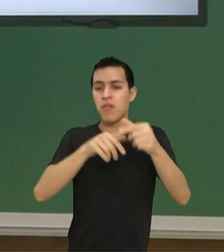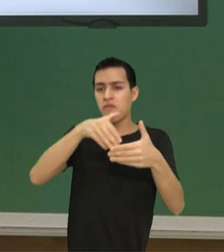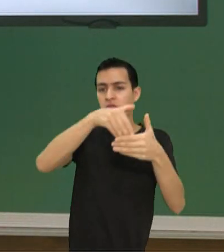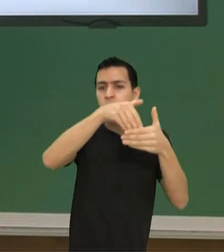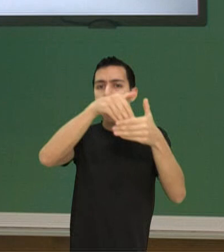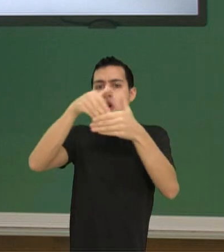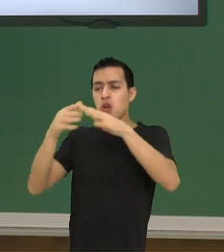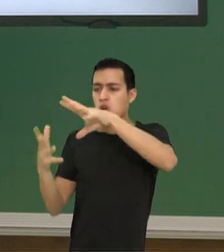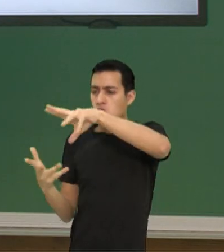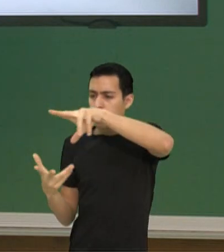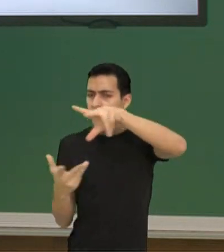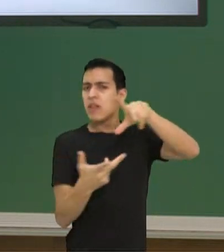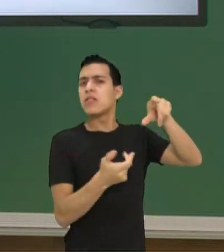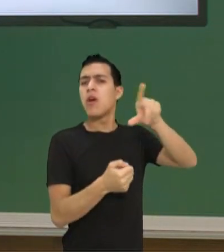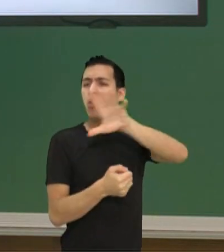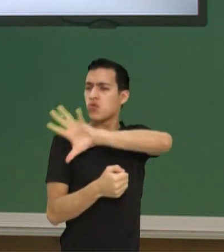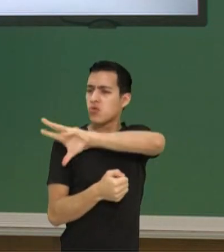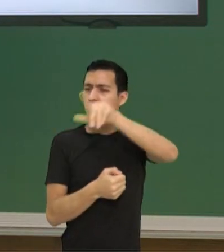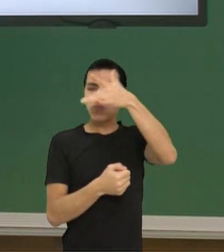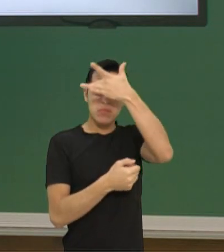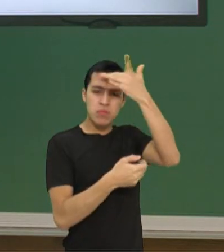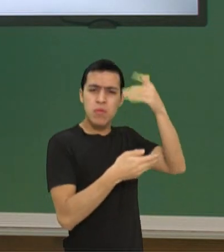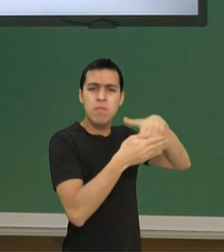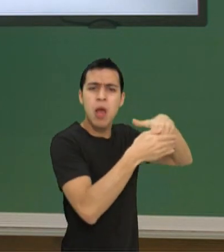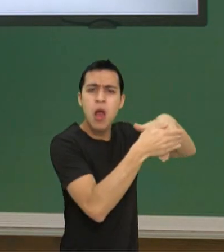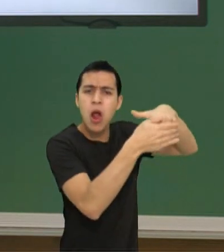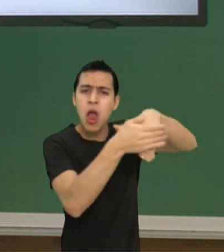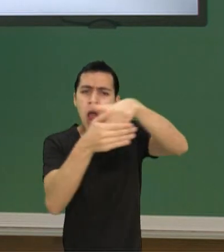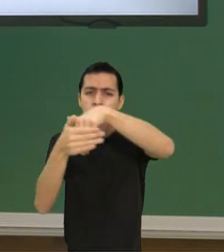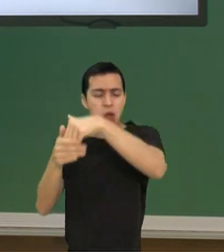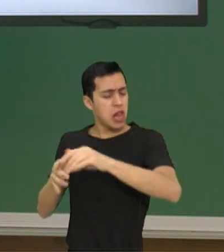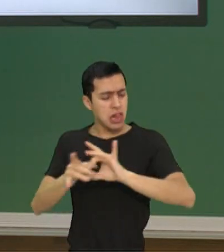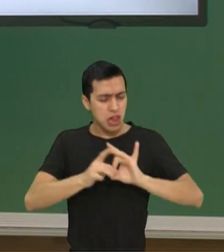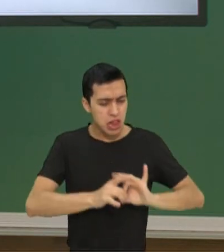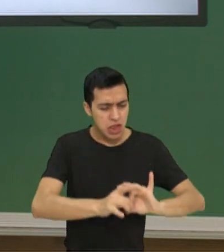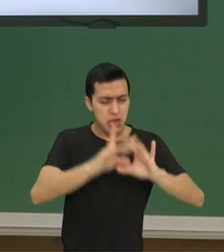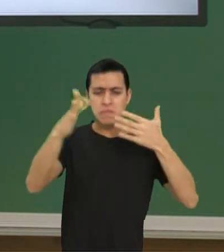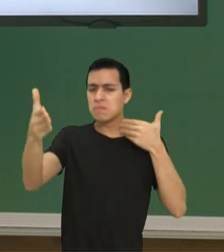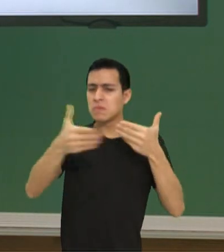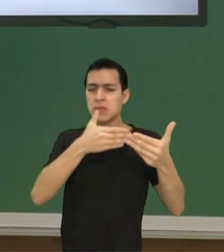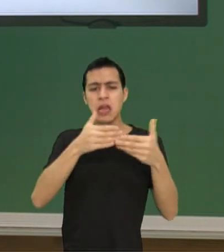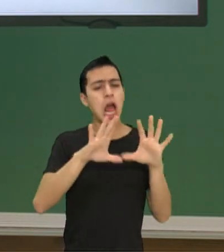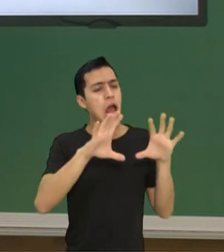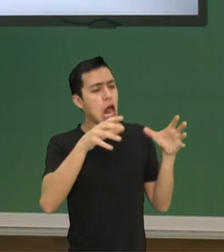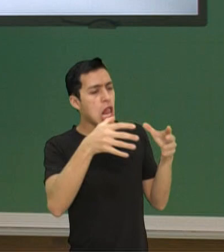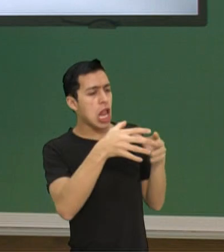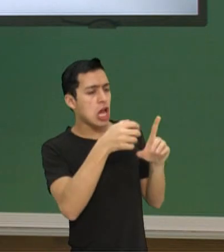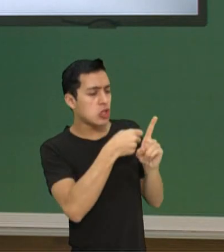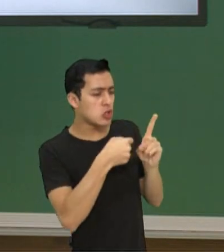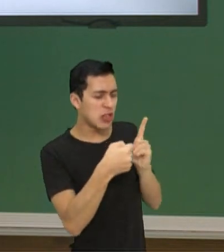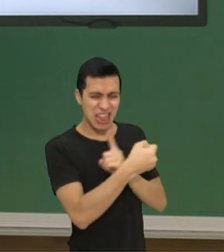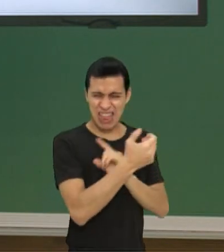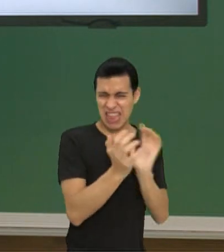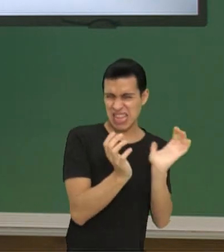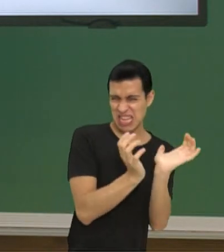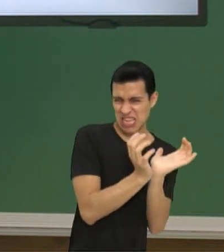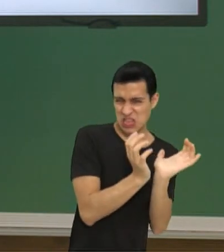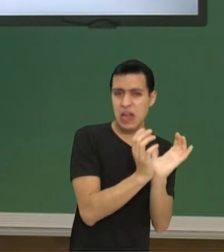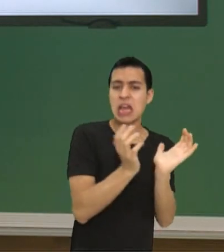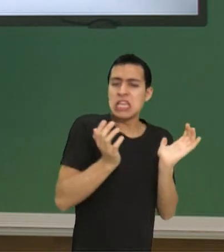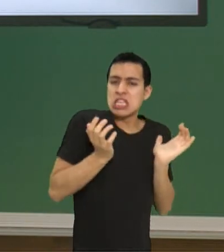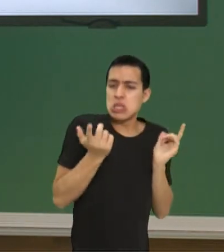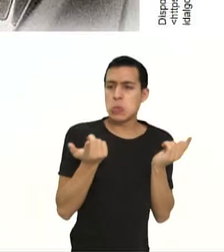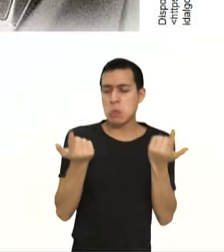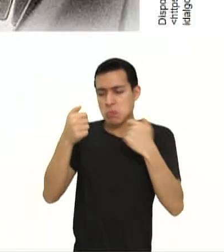universal, lembra? Voto para todas as pessoas, todos podem votar, independente da classe social, do gênero, todo mundo